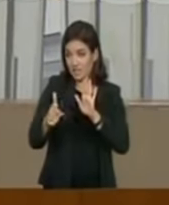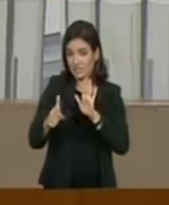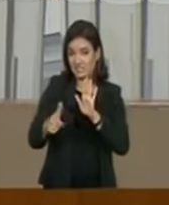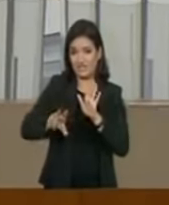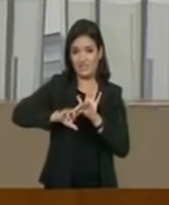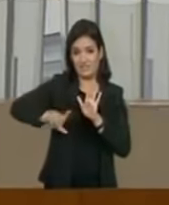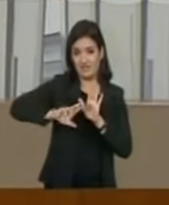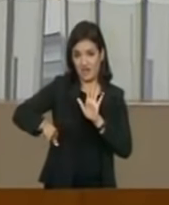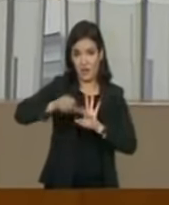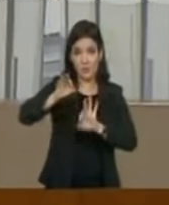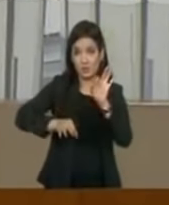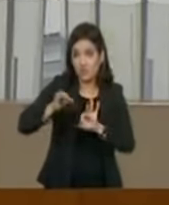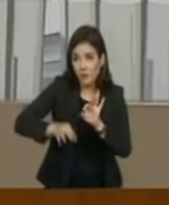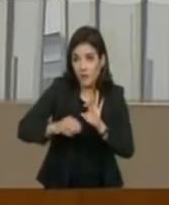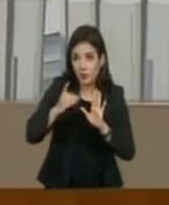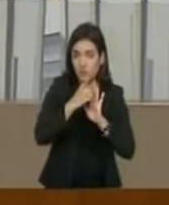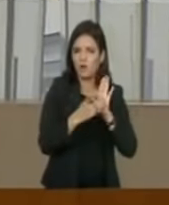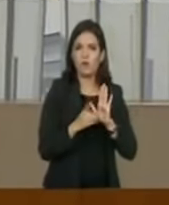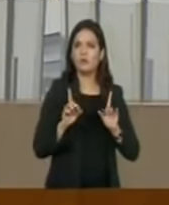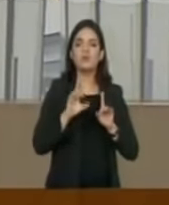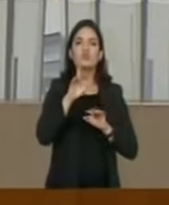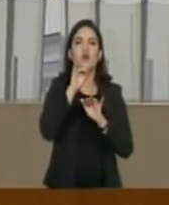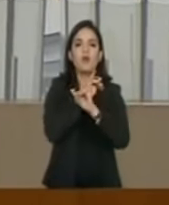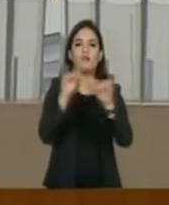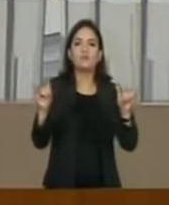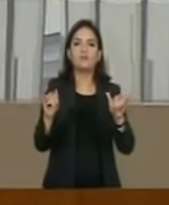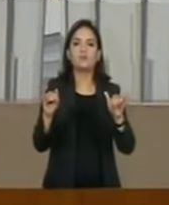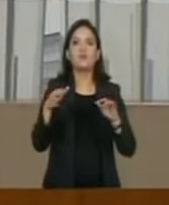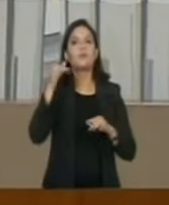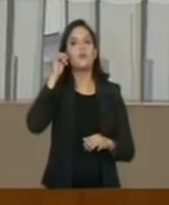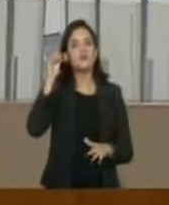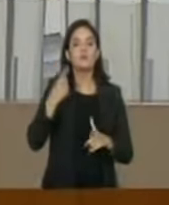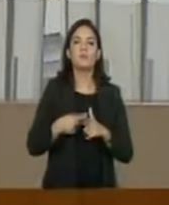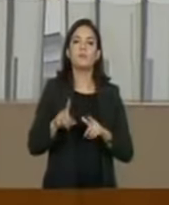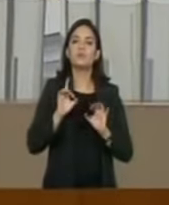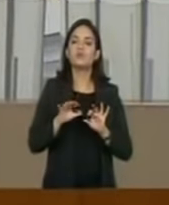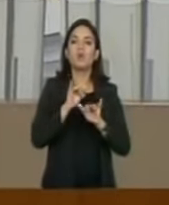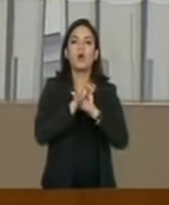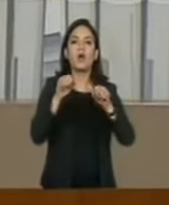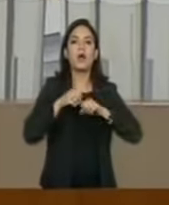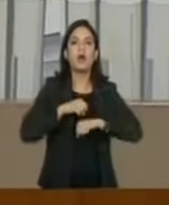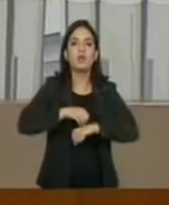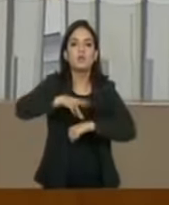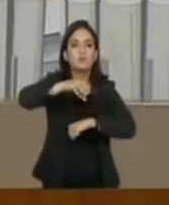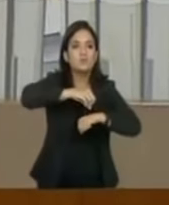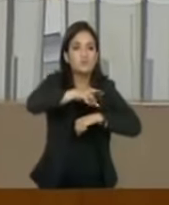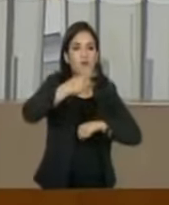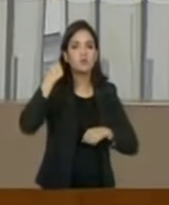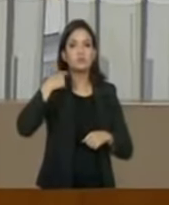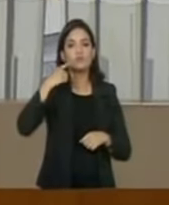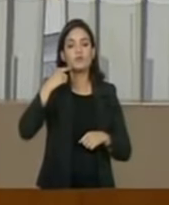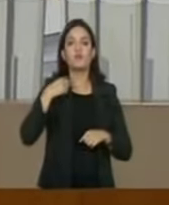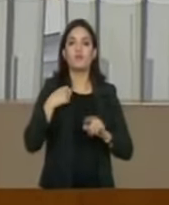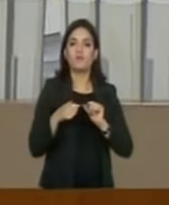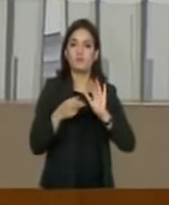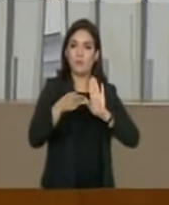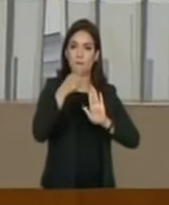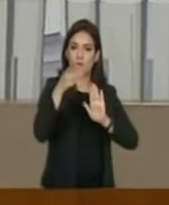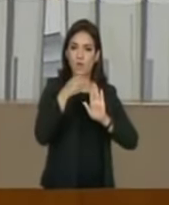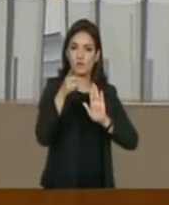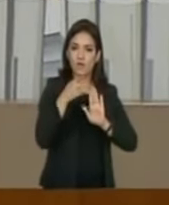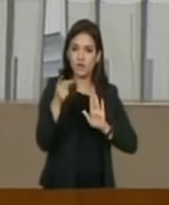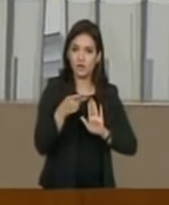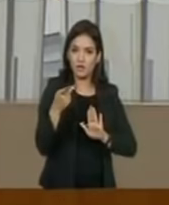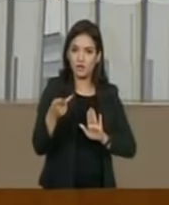não está então para evitar problemas eu vou então anunciar inclusive os senhores advogados que eu soltar uma portaria dando ponto